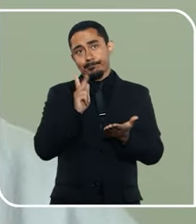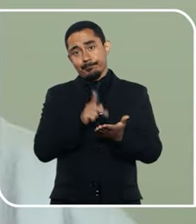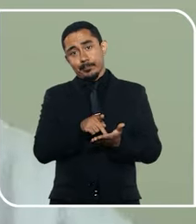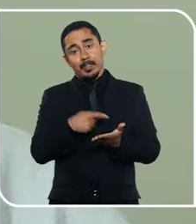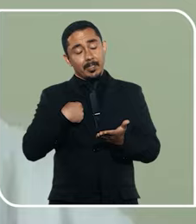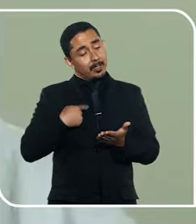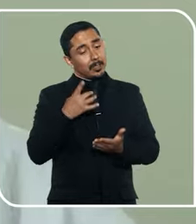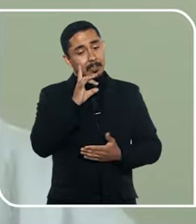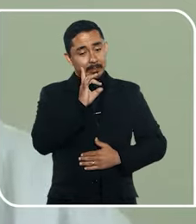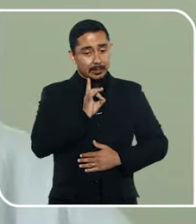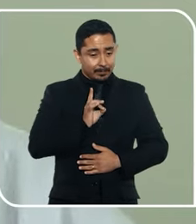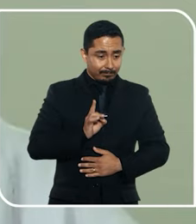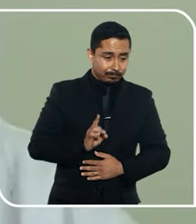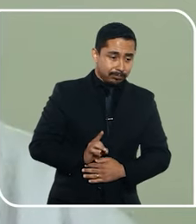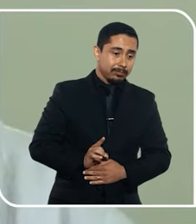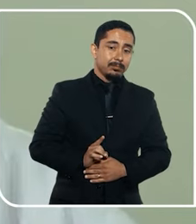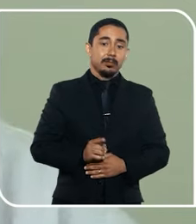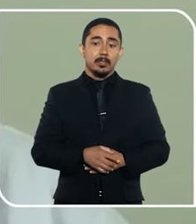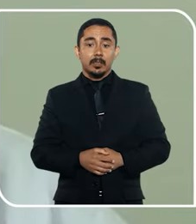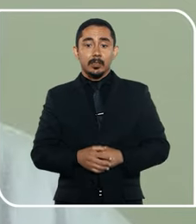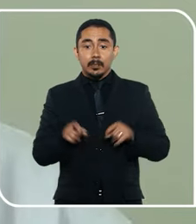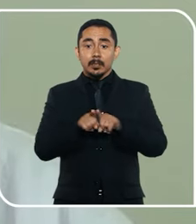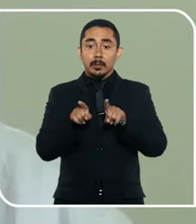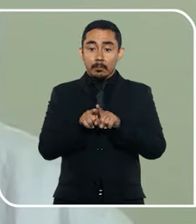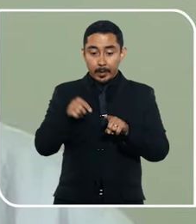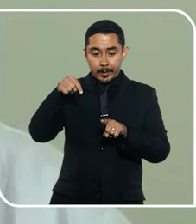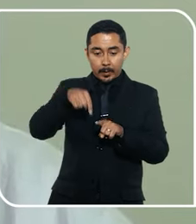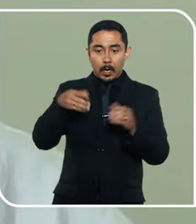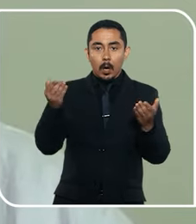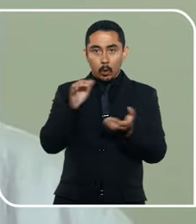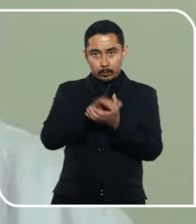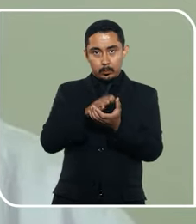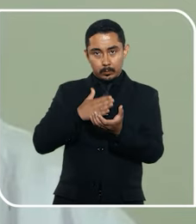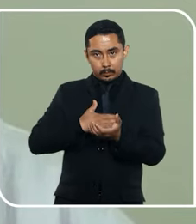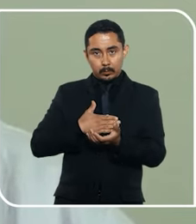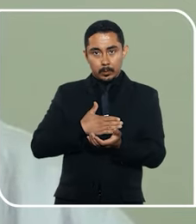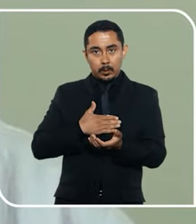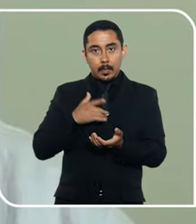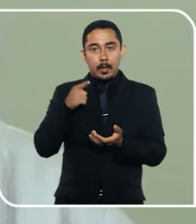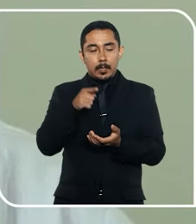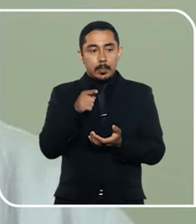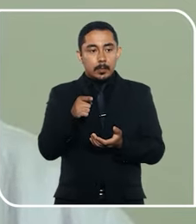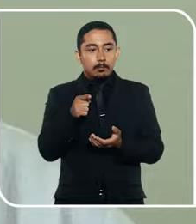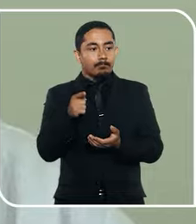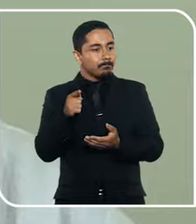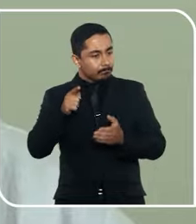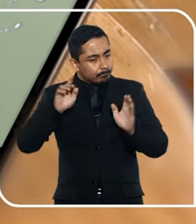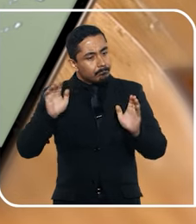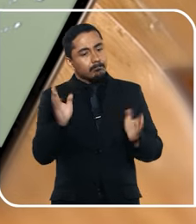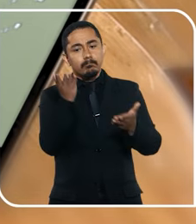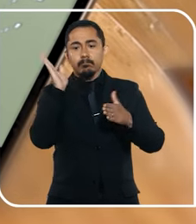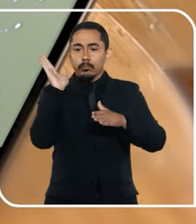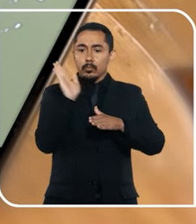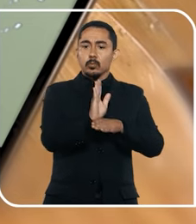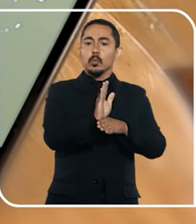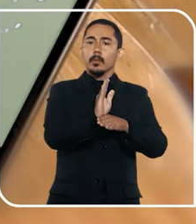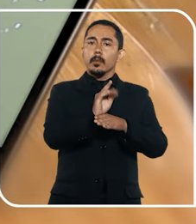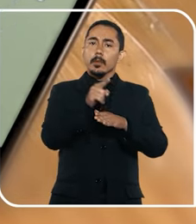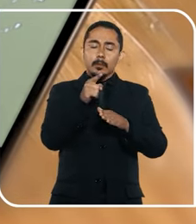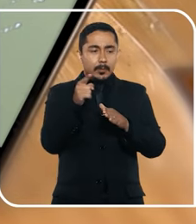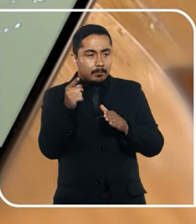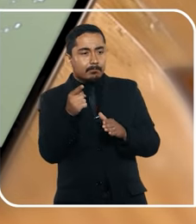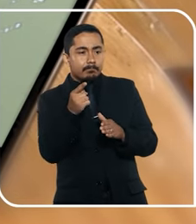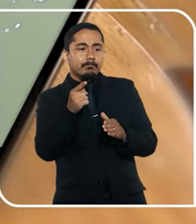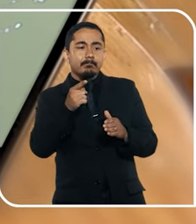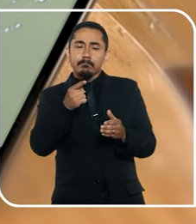lógico, eu entrei em depressão e tudo mais, e minha atual esposa foi quem mais me motivou